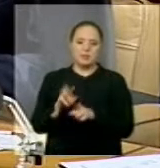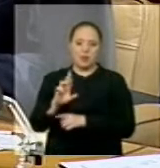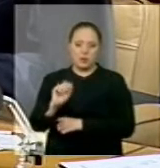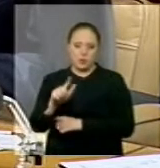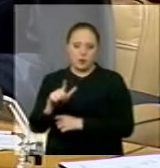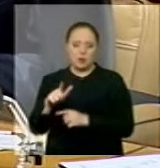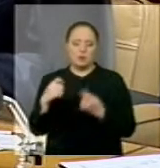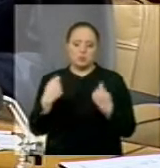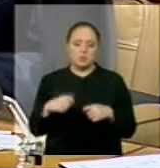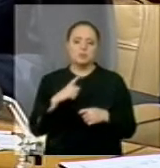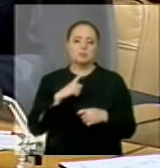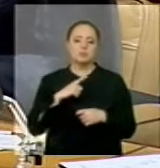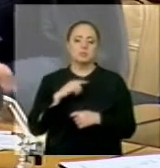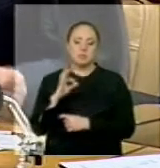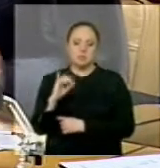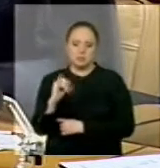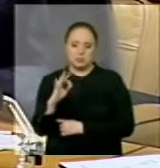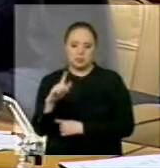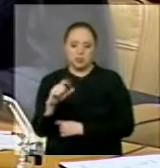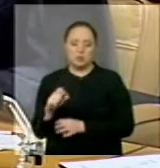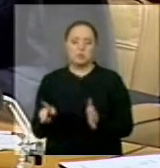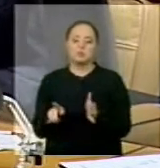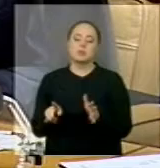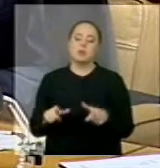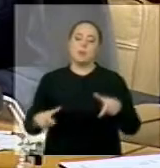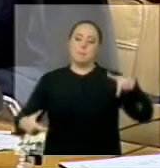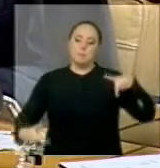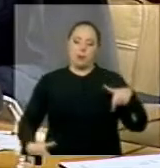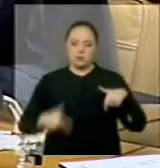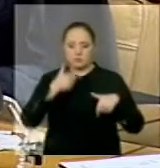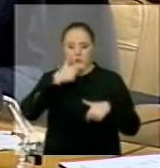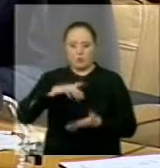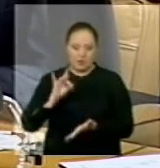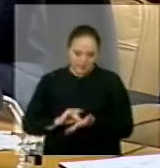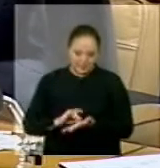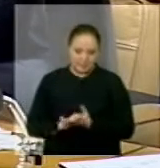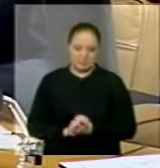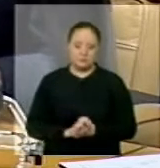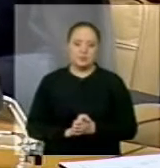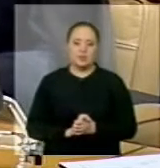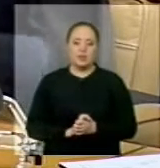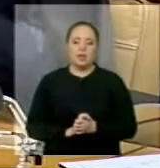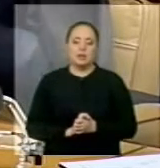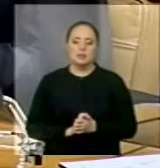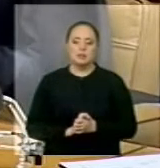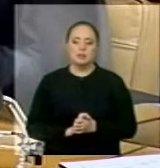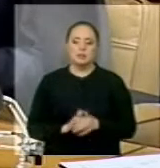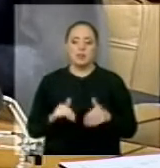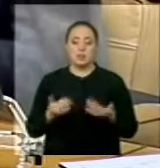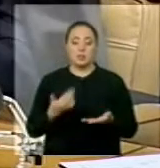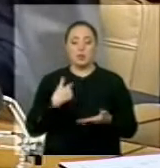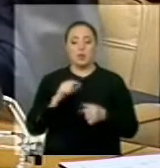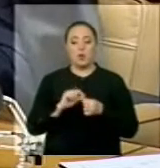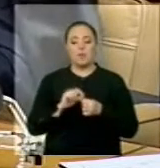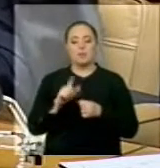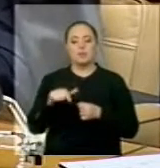do título ou da posse ou propriedade para se concretizar. Portanto, fiz este